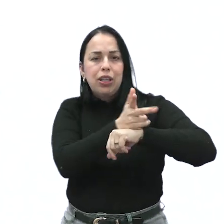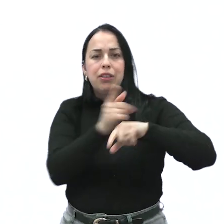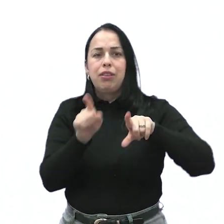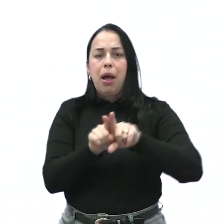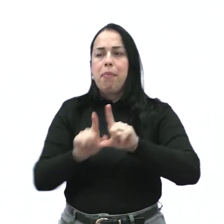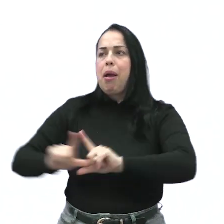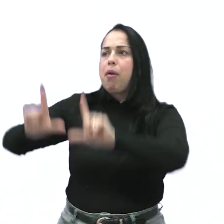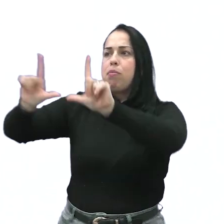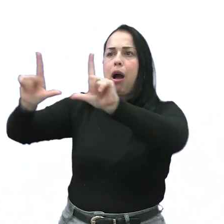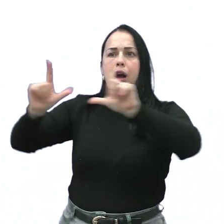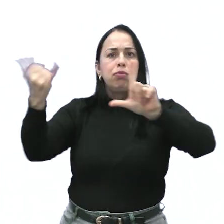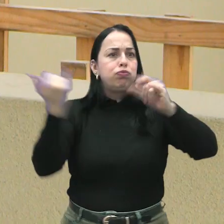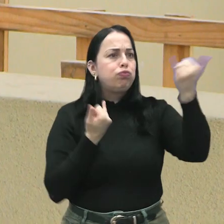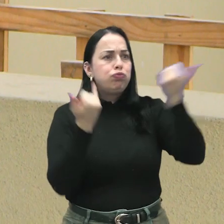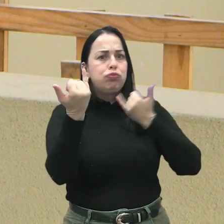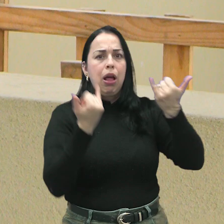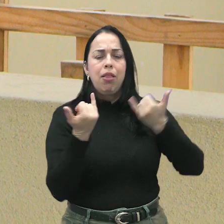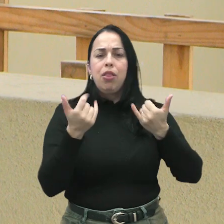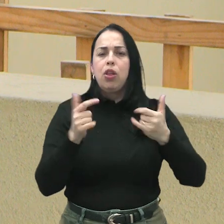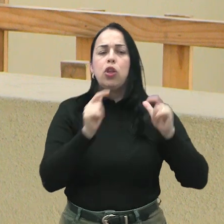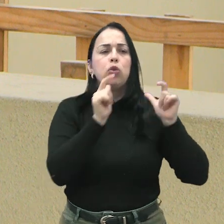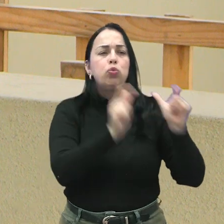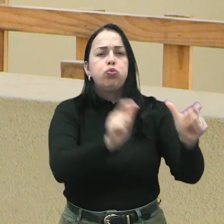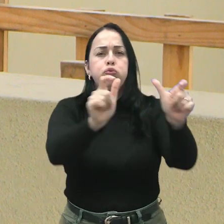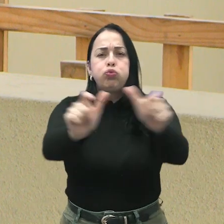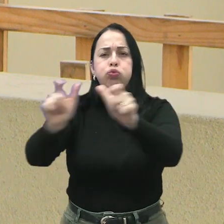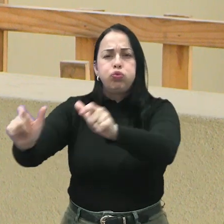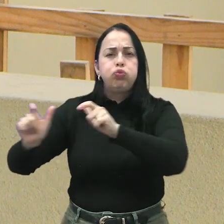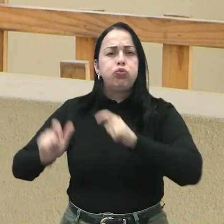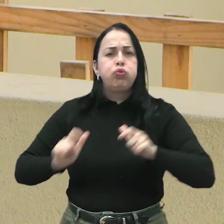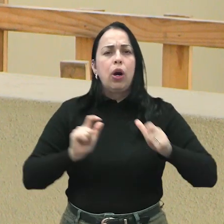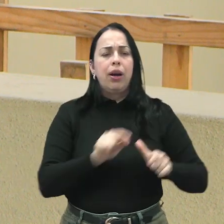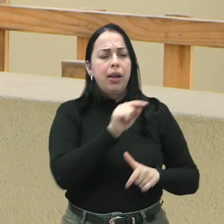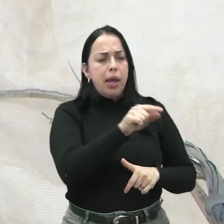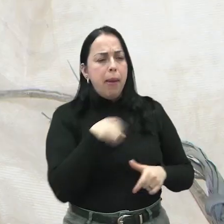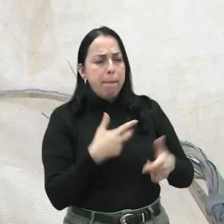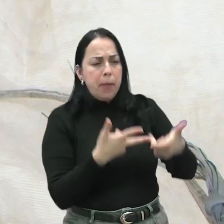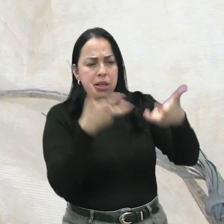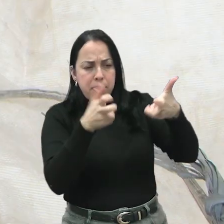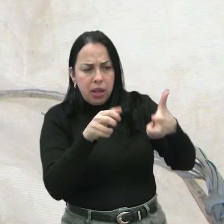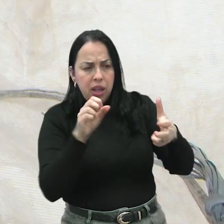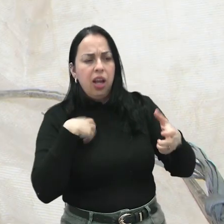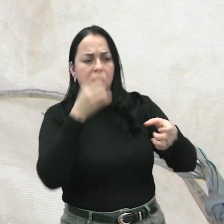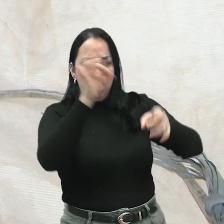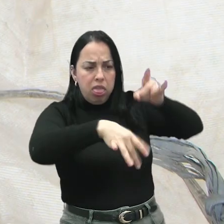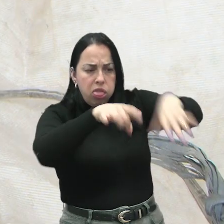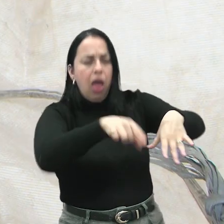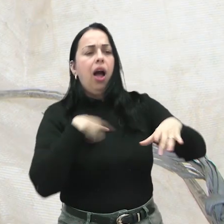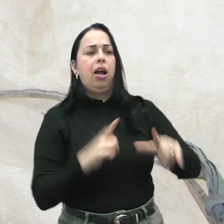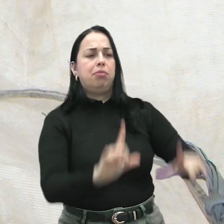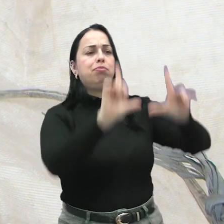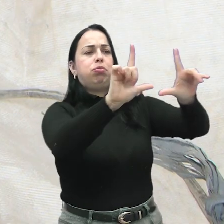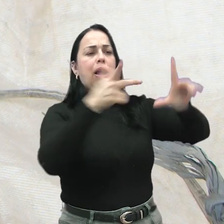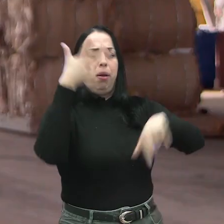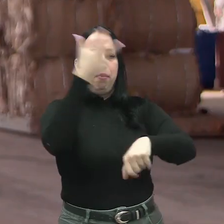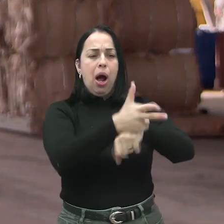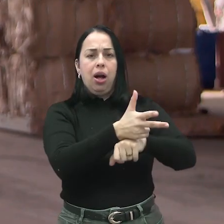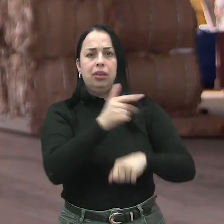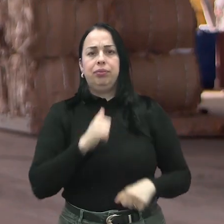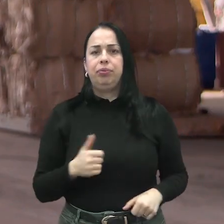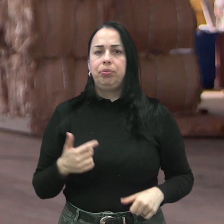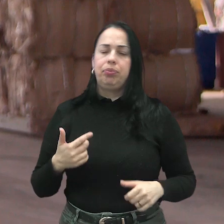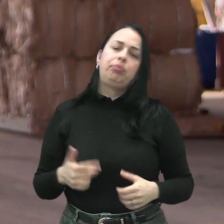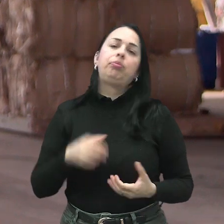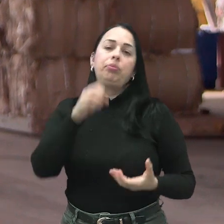e placas de sinalização em locais da cidade com maior incidência de descarte inadequado de resíduos sólidos. A Urban